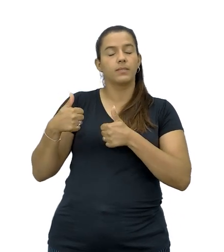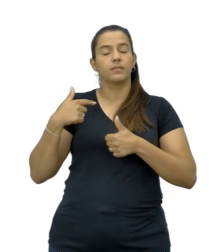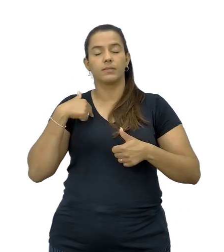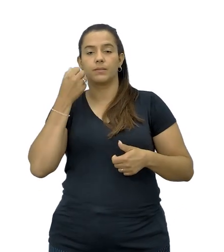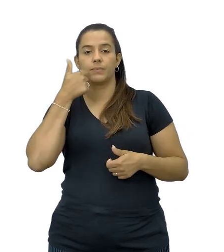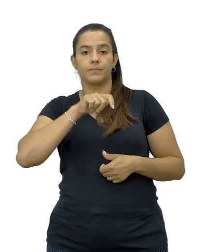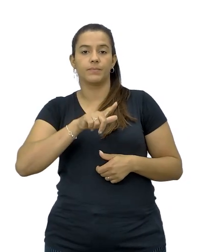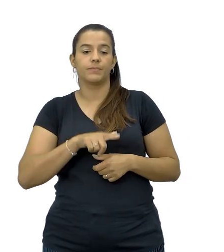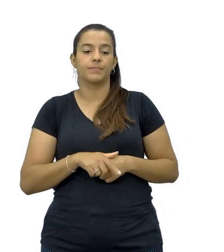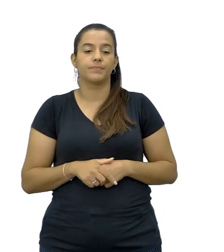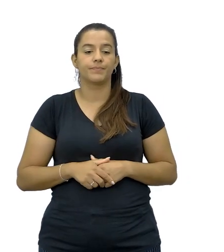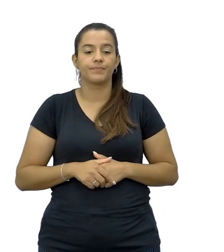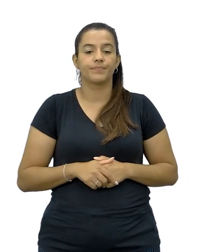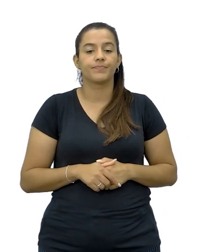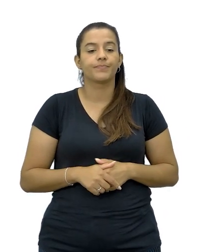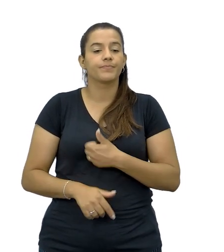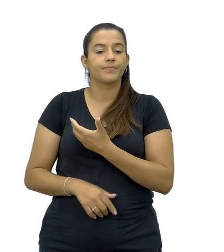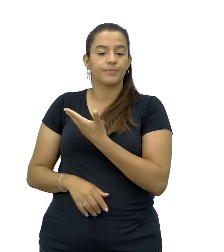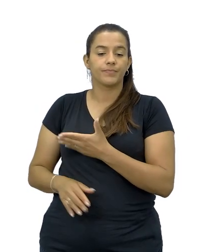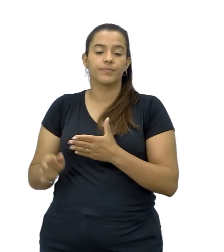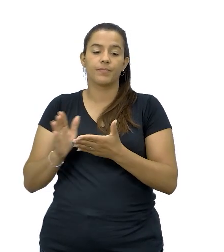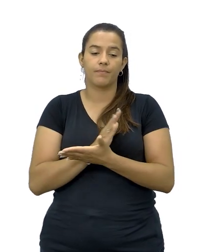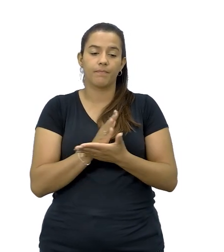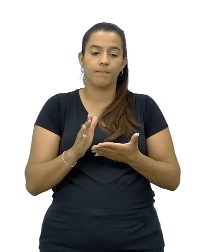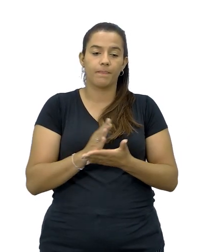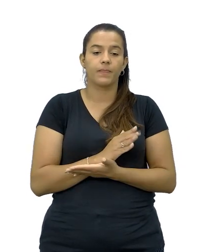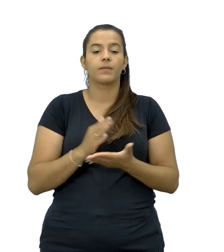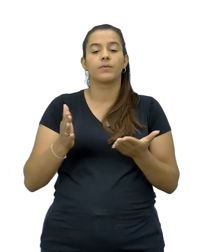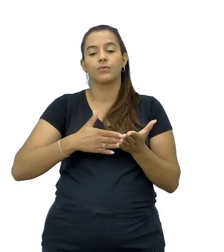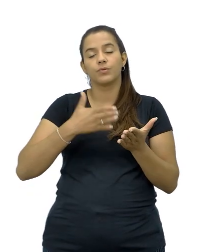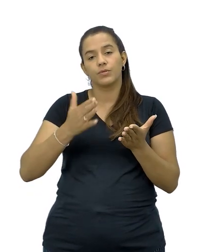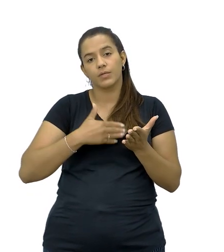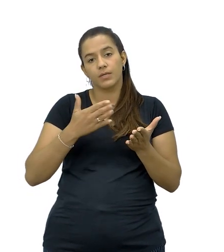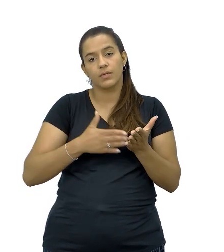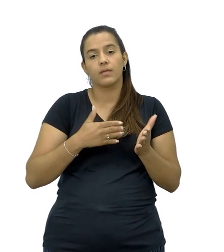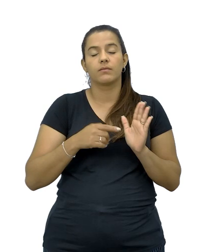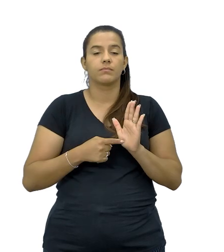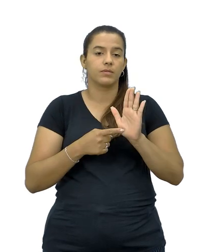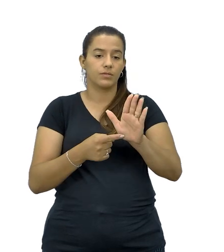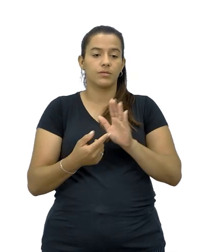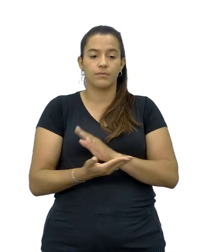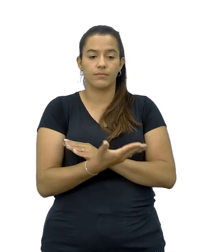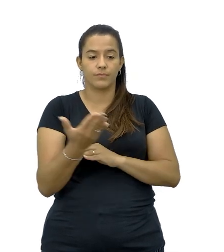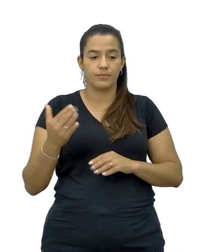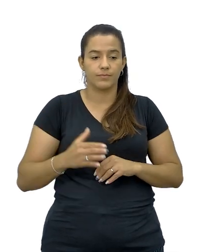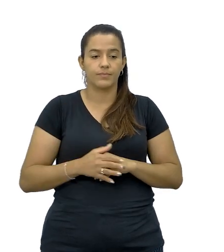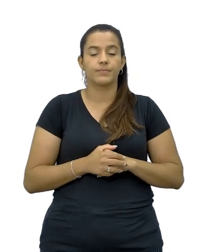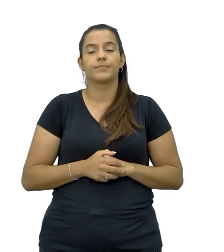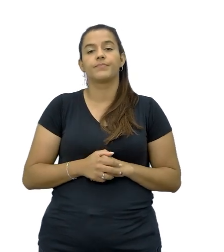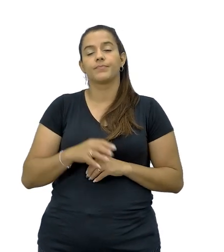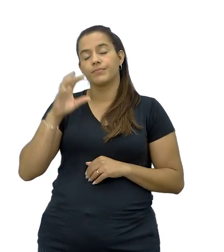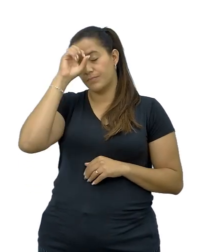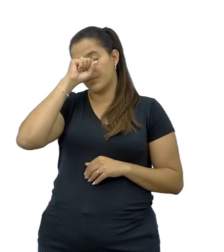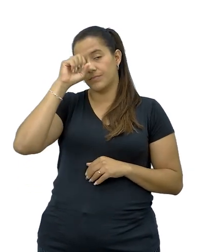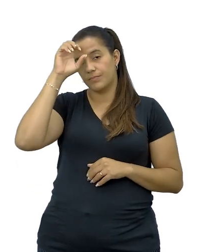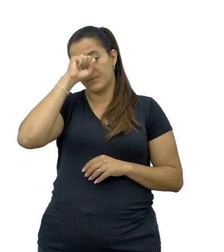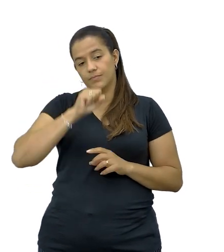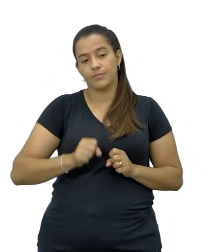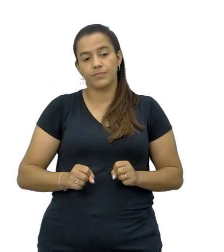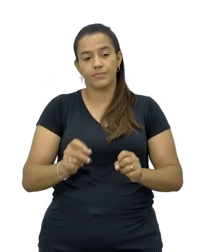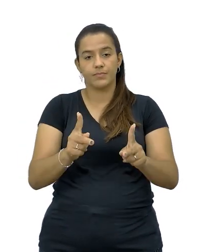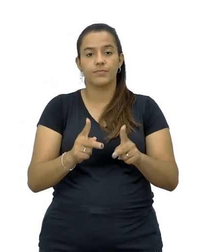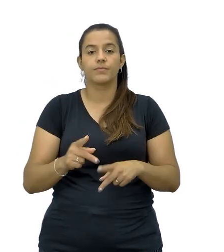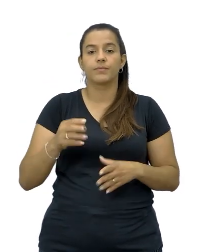nessas atividades. Aqui nós temos algumas orientações de cadernos, né? Nós temos aqui o Aprender Sempre, nós temos o Currículo